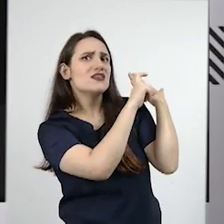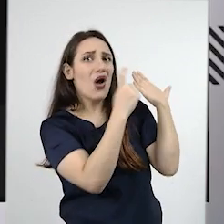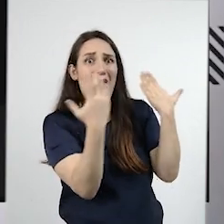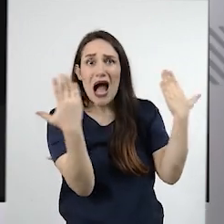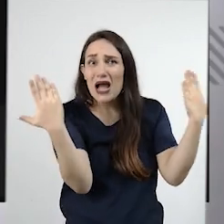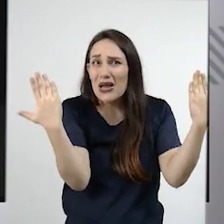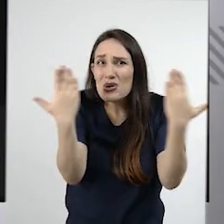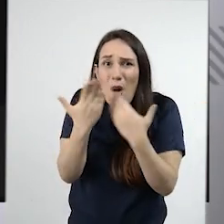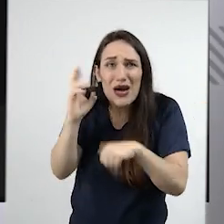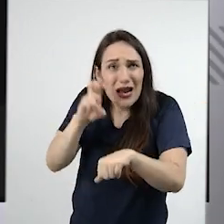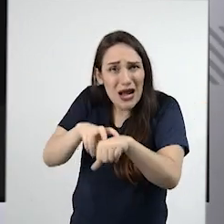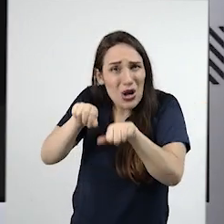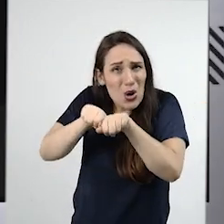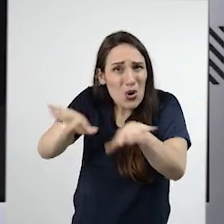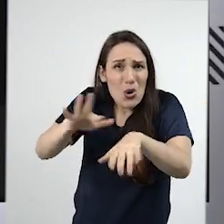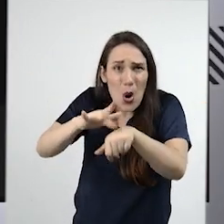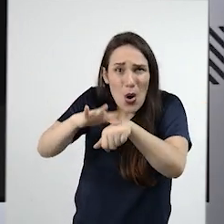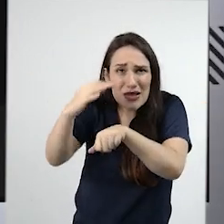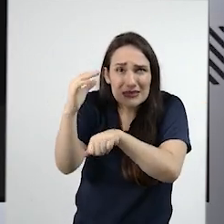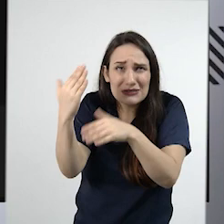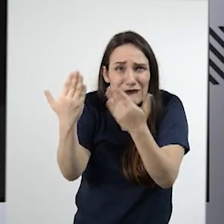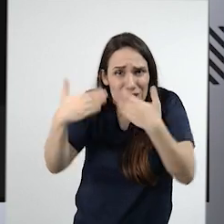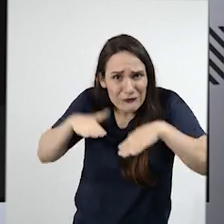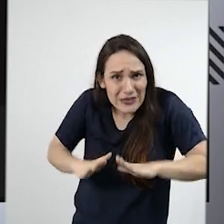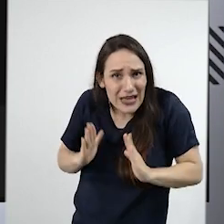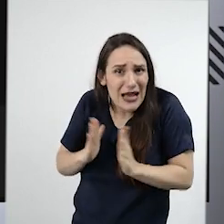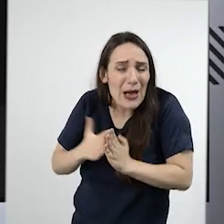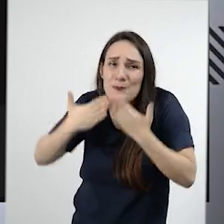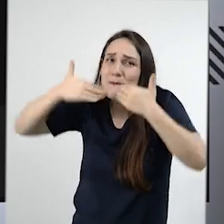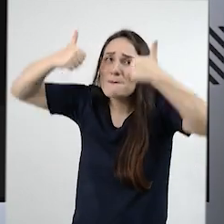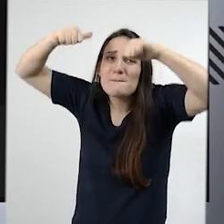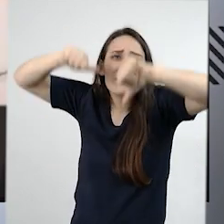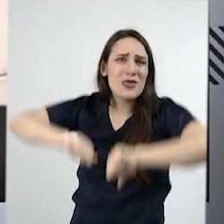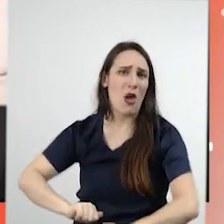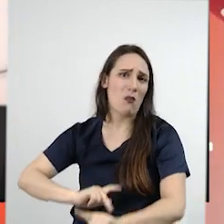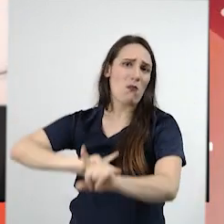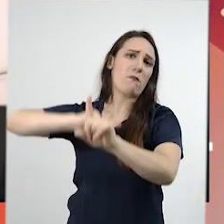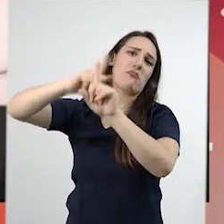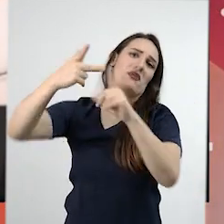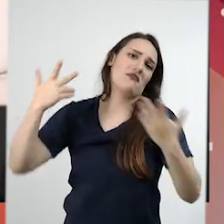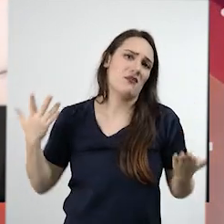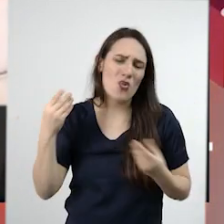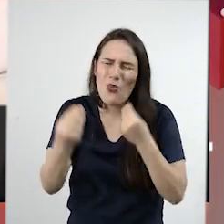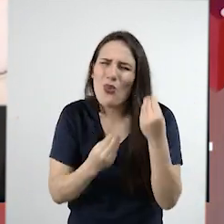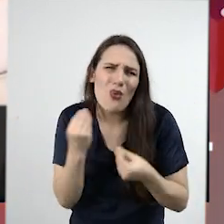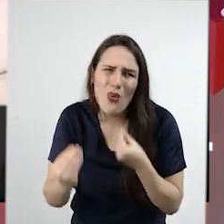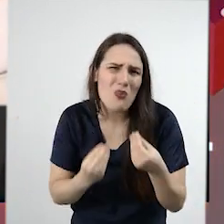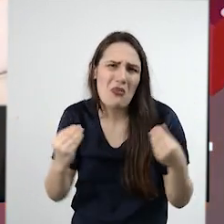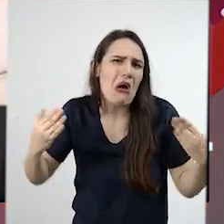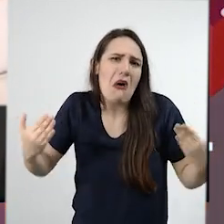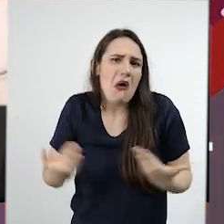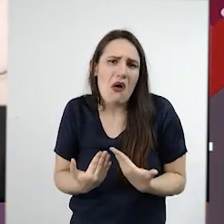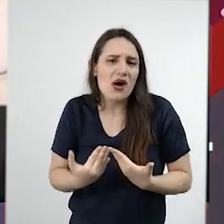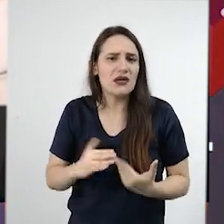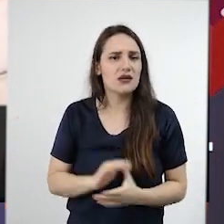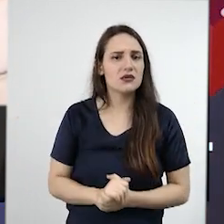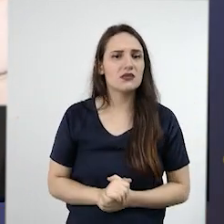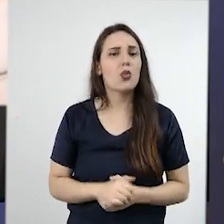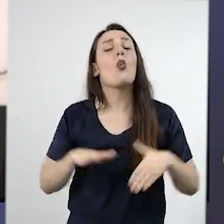essa sozinho para muitas pessoas. Eu fico imaginando agora, né? Como é que fica essa situação, na opinião aí de